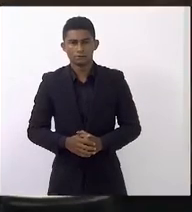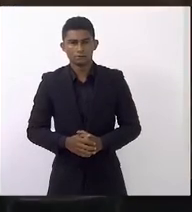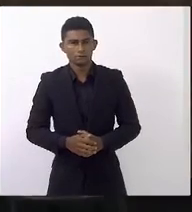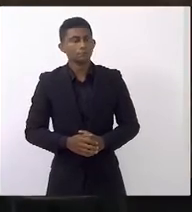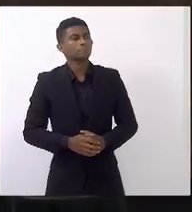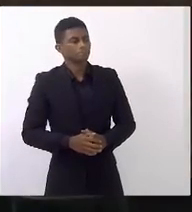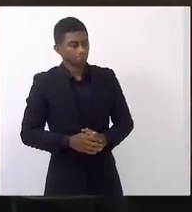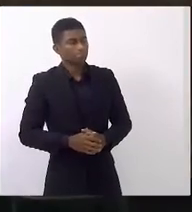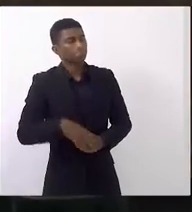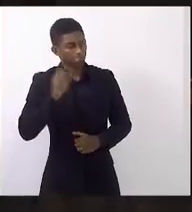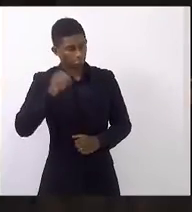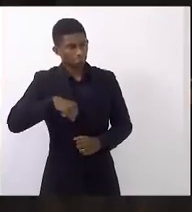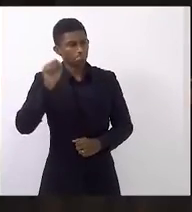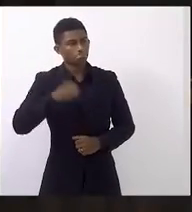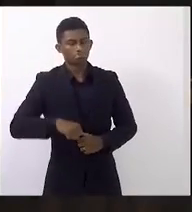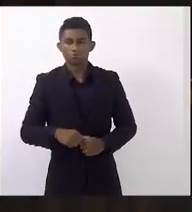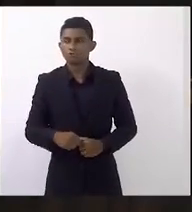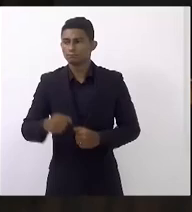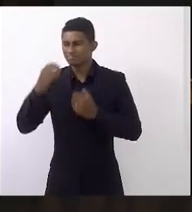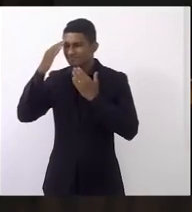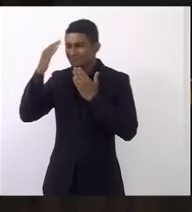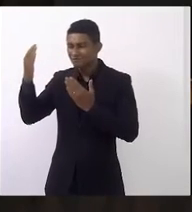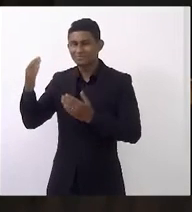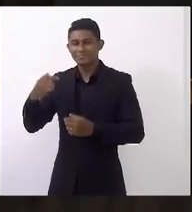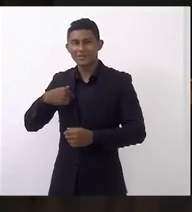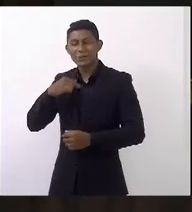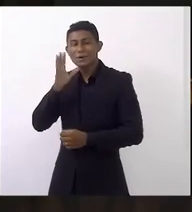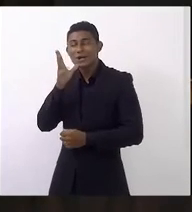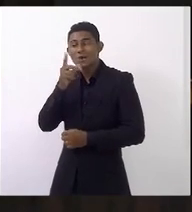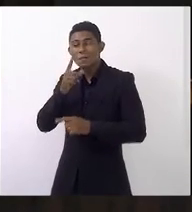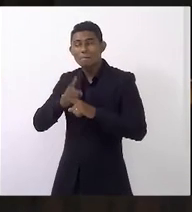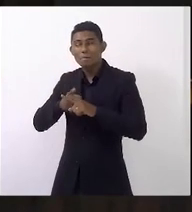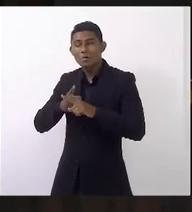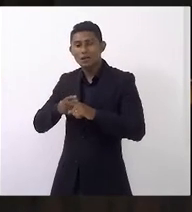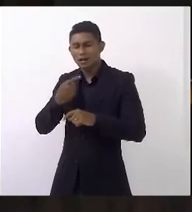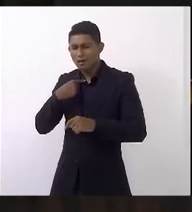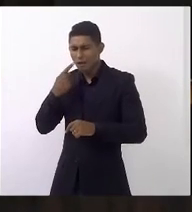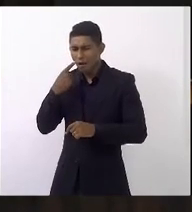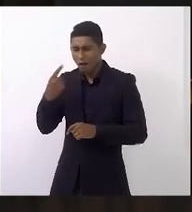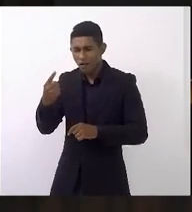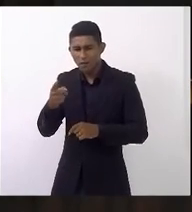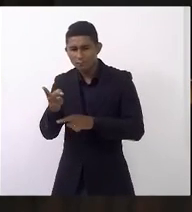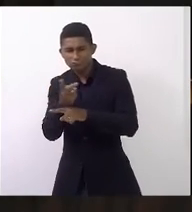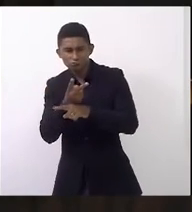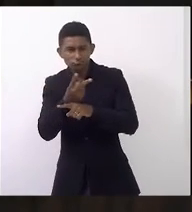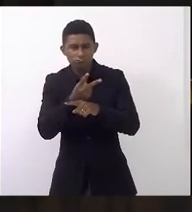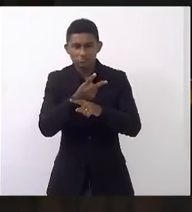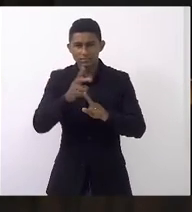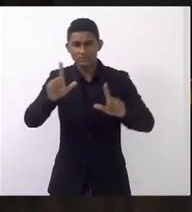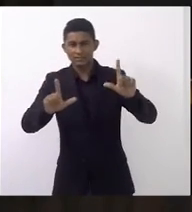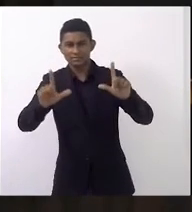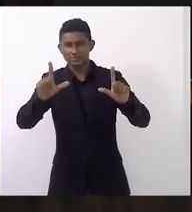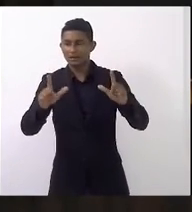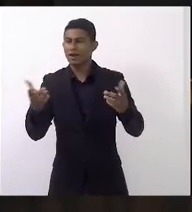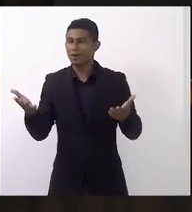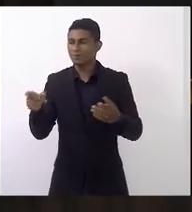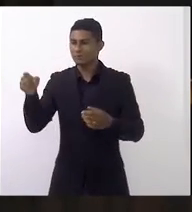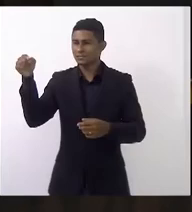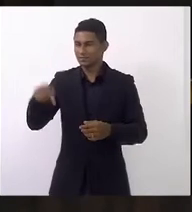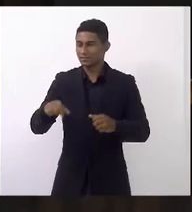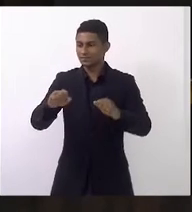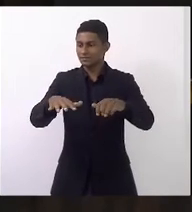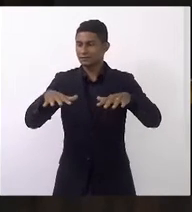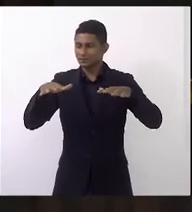Favorável, presidente. Obrigado, deputado. Eu demorei um pouquinho, estava procurando Vossa Excelência no monitor. Tenho a honra e o prazer de ter Vossa Excelência no